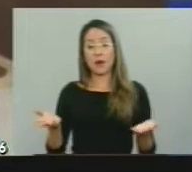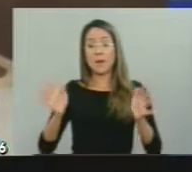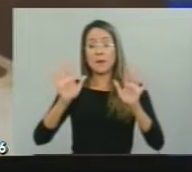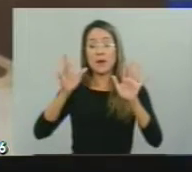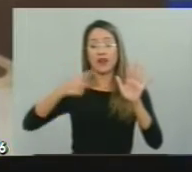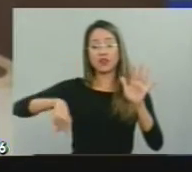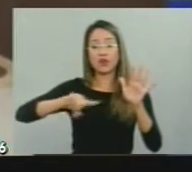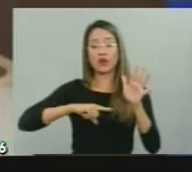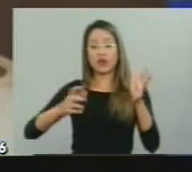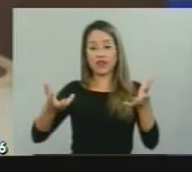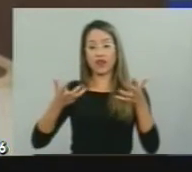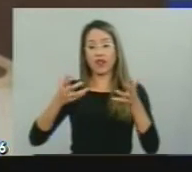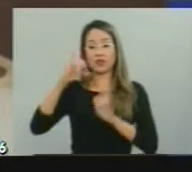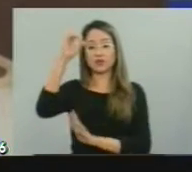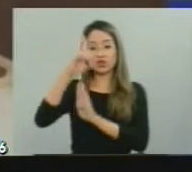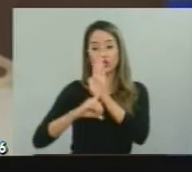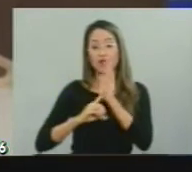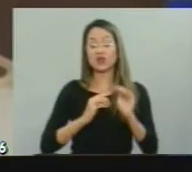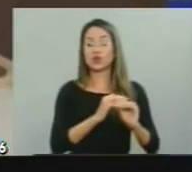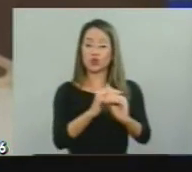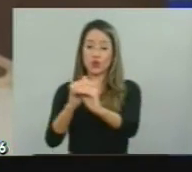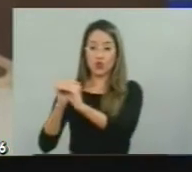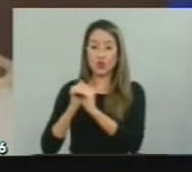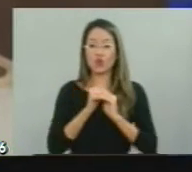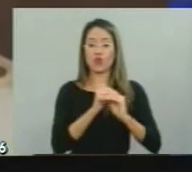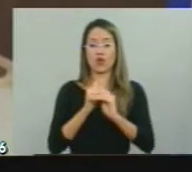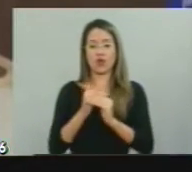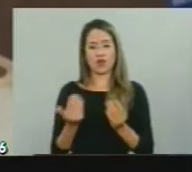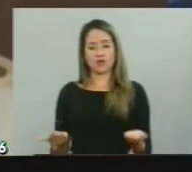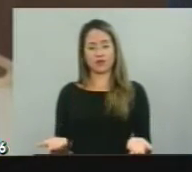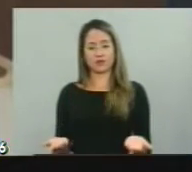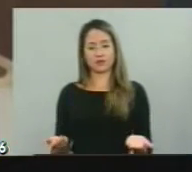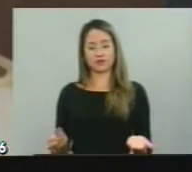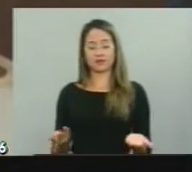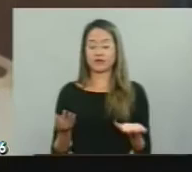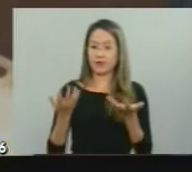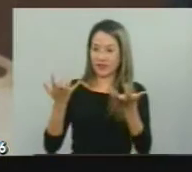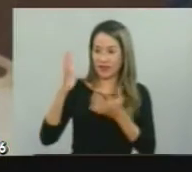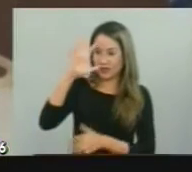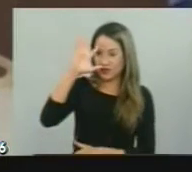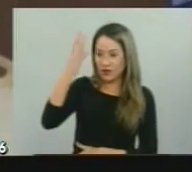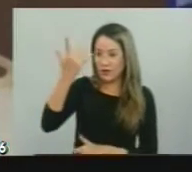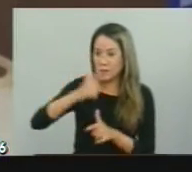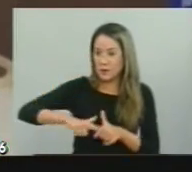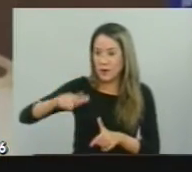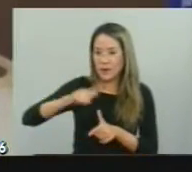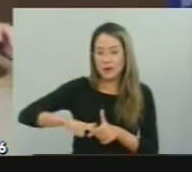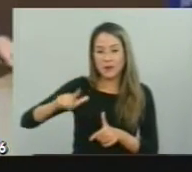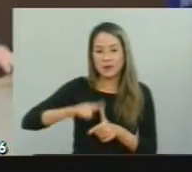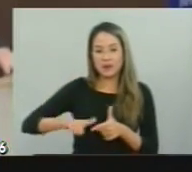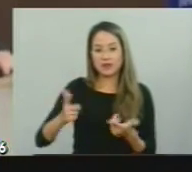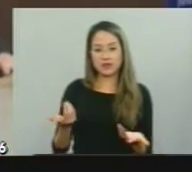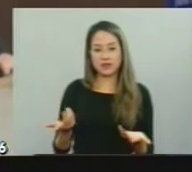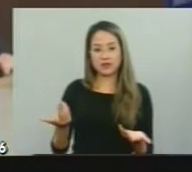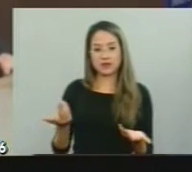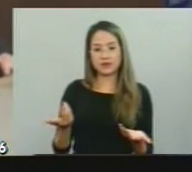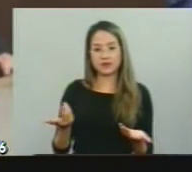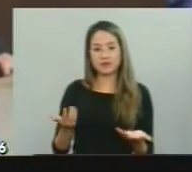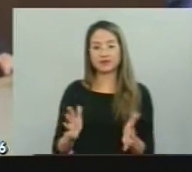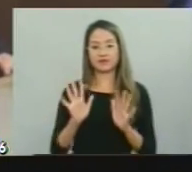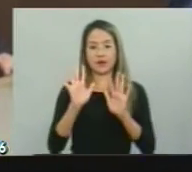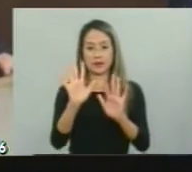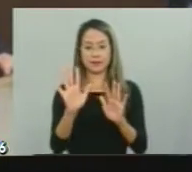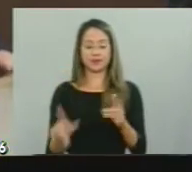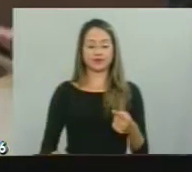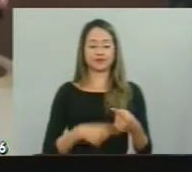manter a crise. E ele quer resolver a crise implementando a PEC